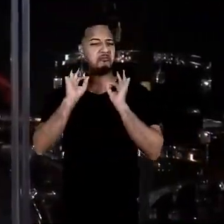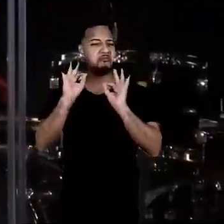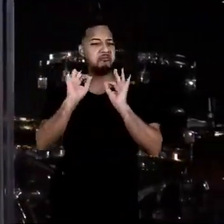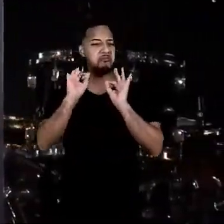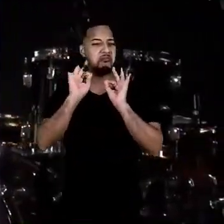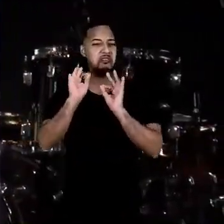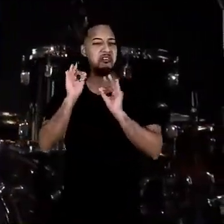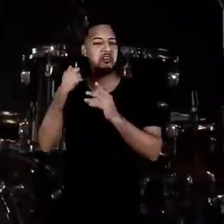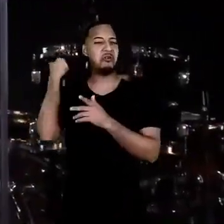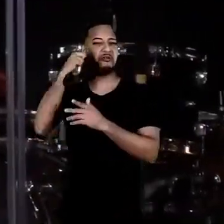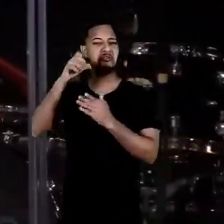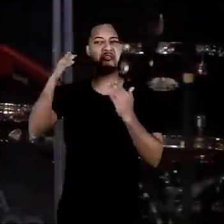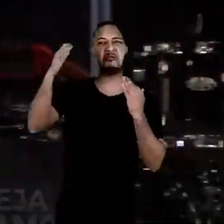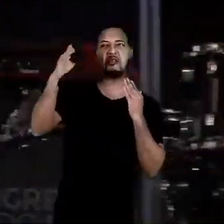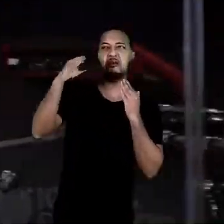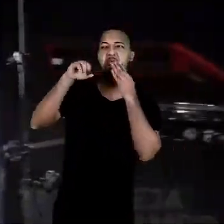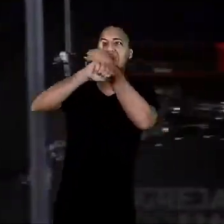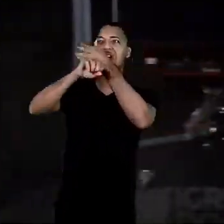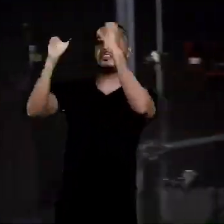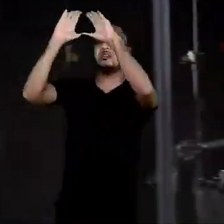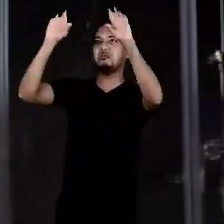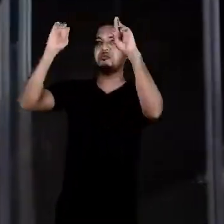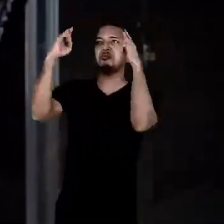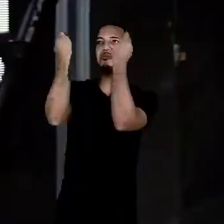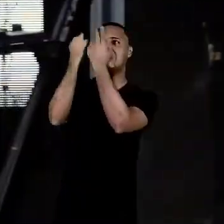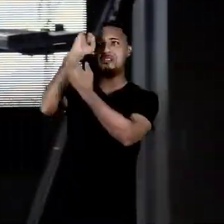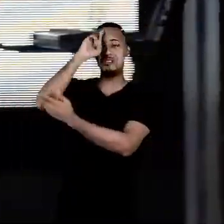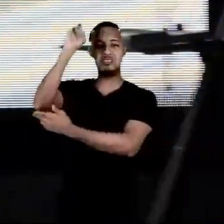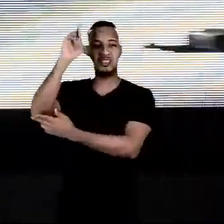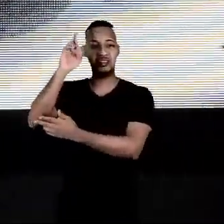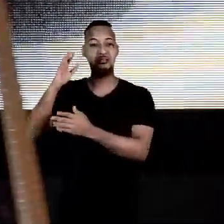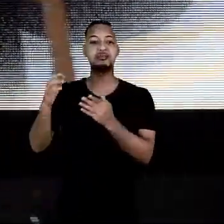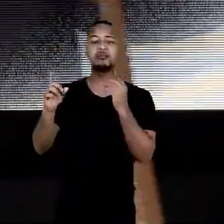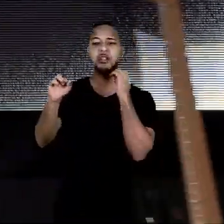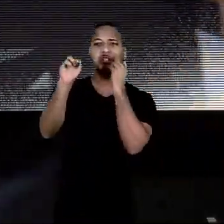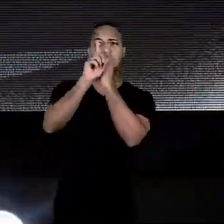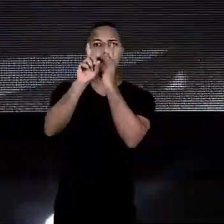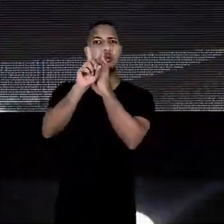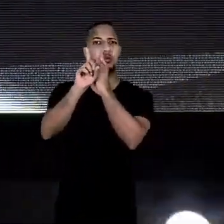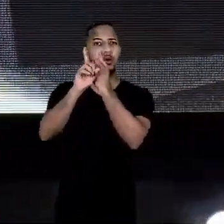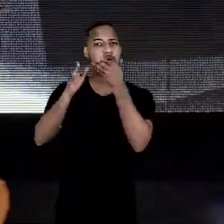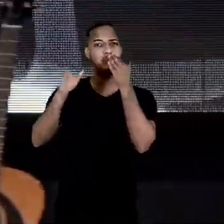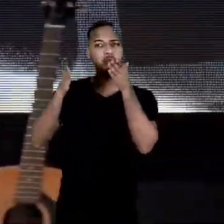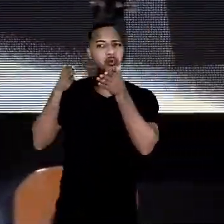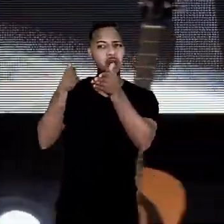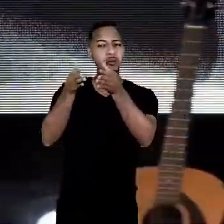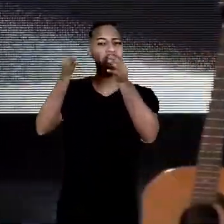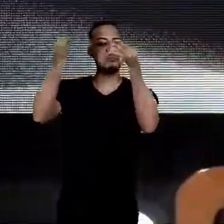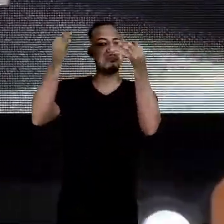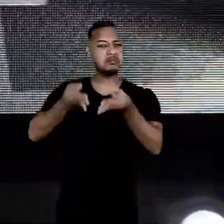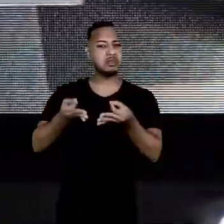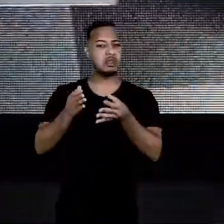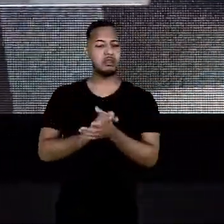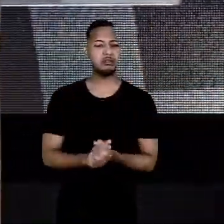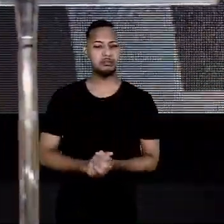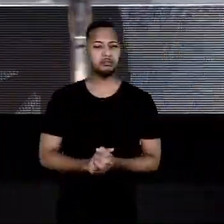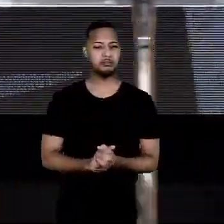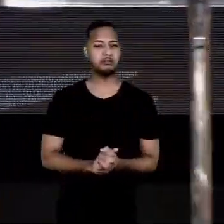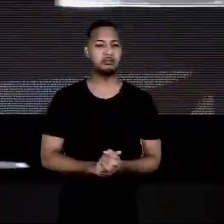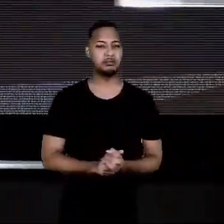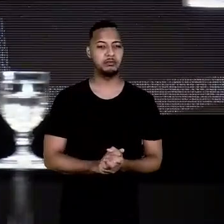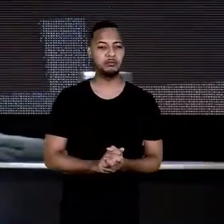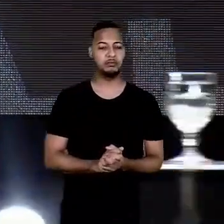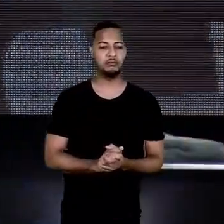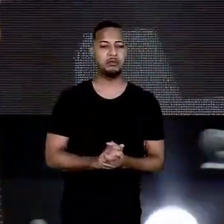Diga assim para essa pessoa, diz assim, ei, encontre o caminho. Fala para outra para ela não ficar com inveja, com